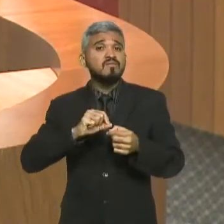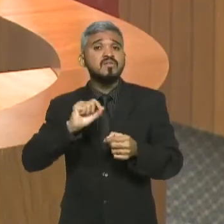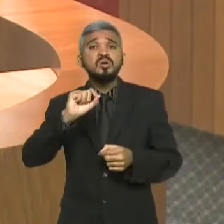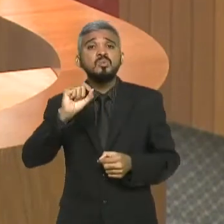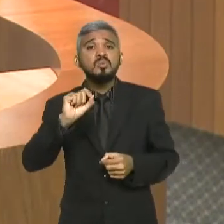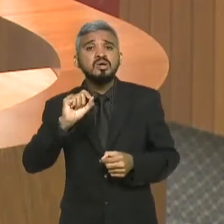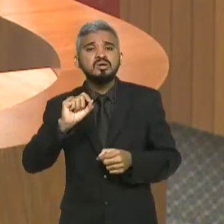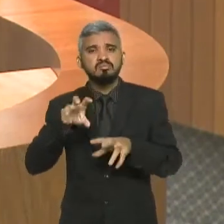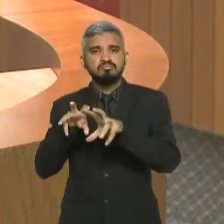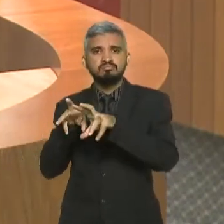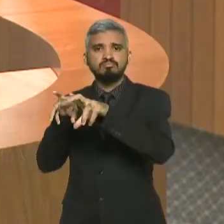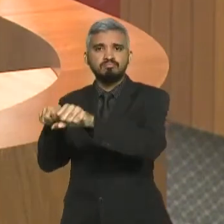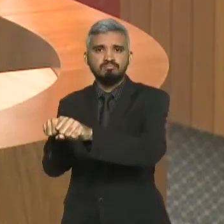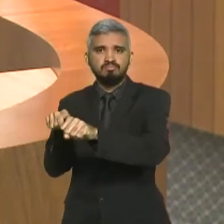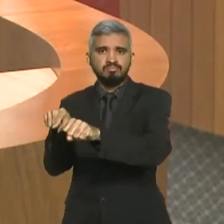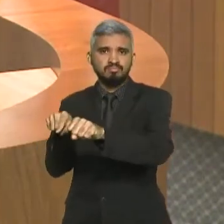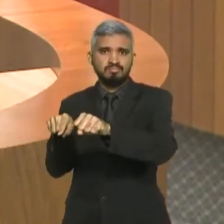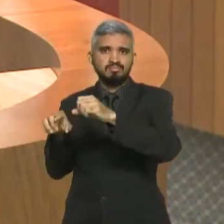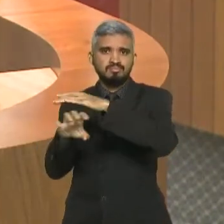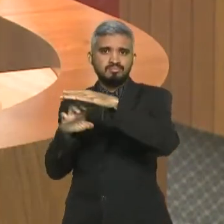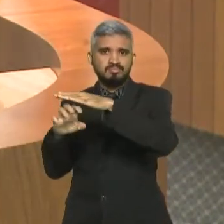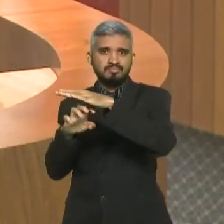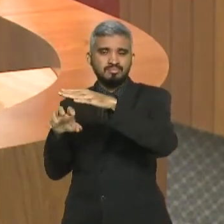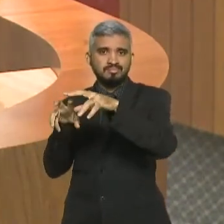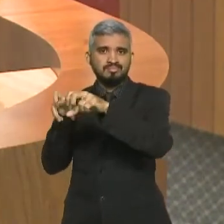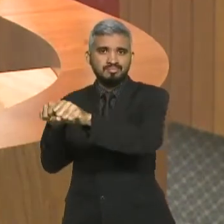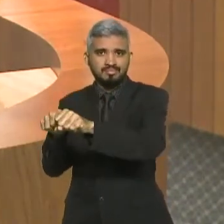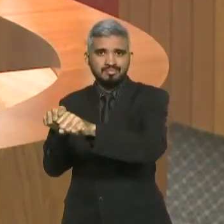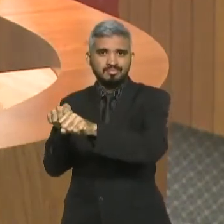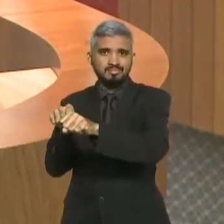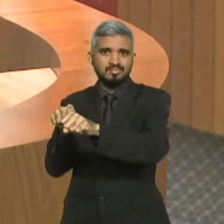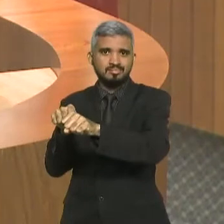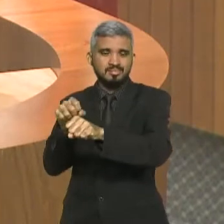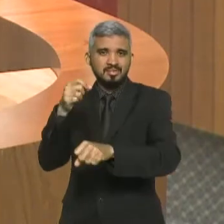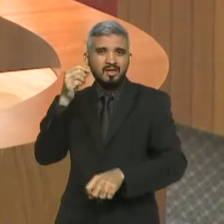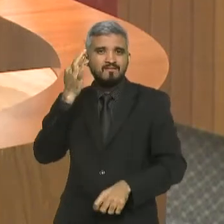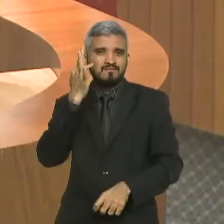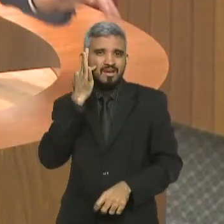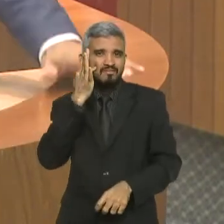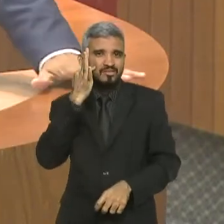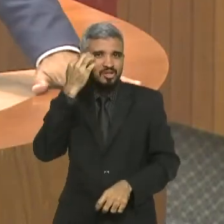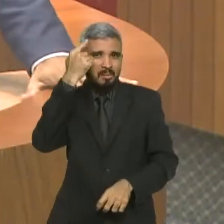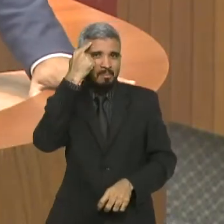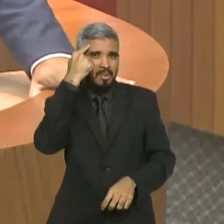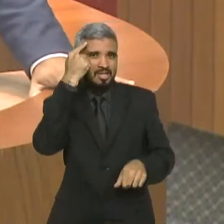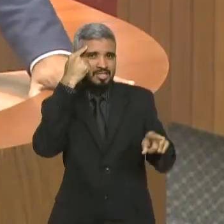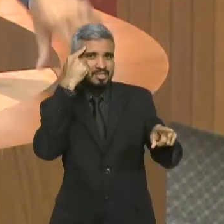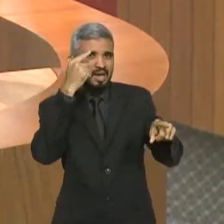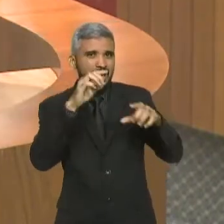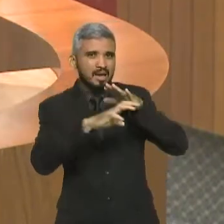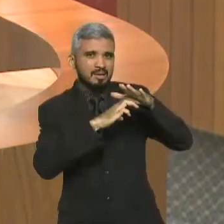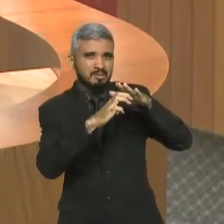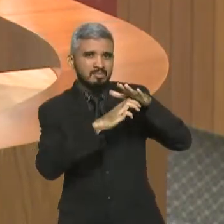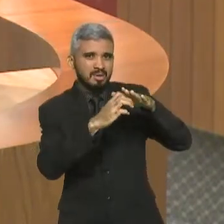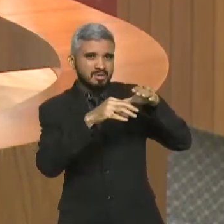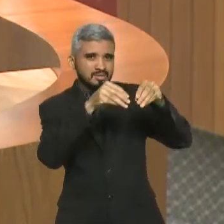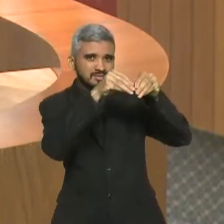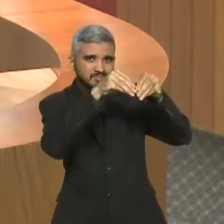Pires. Olha o que o Flávio Dino fez. Achando que ia prejudicar a empresa, achando que a empresa era ligada ao grupo Sarney, que